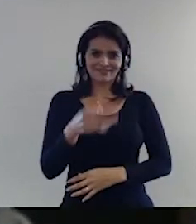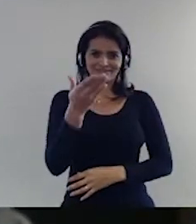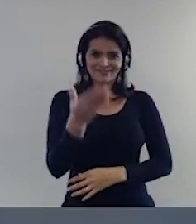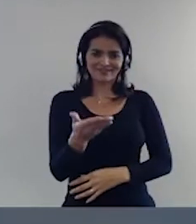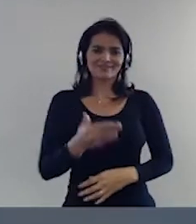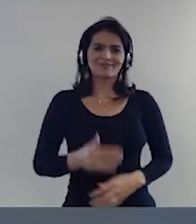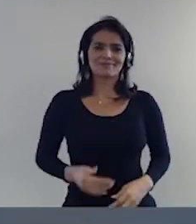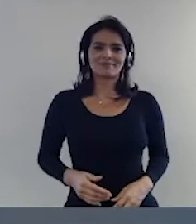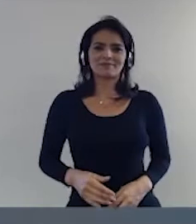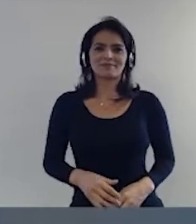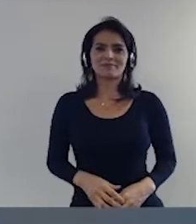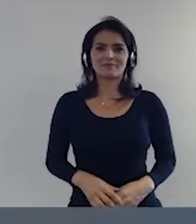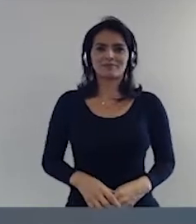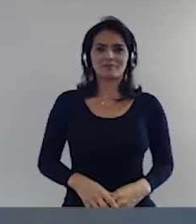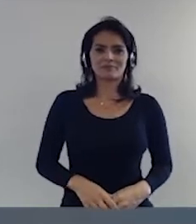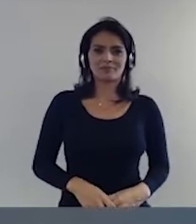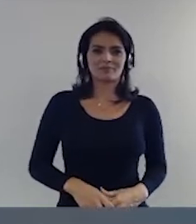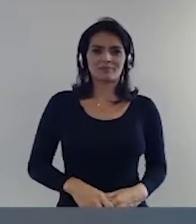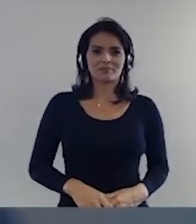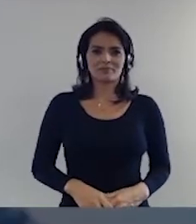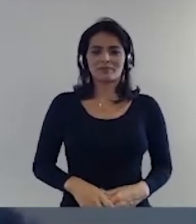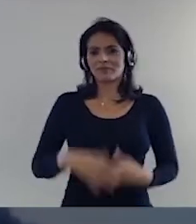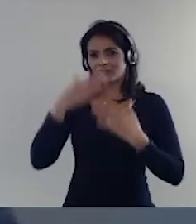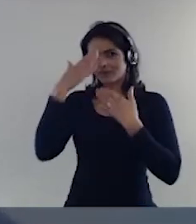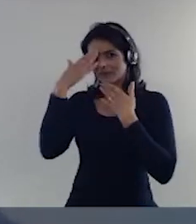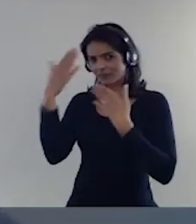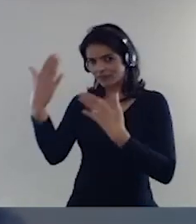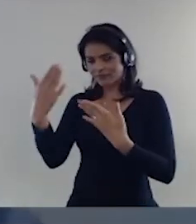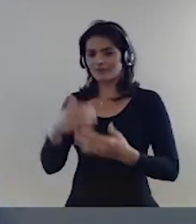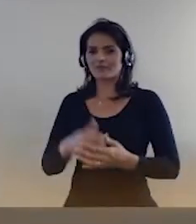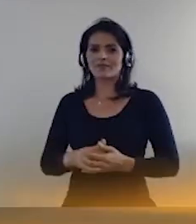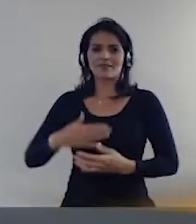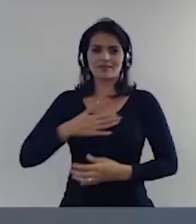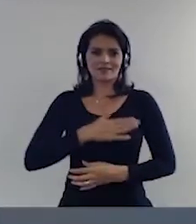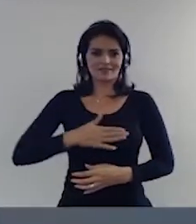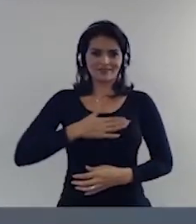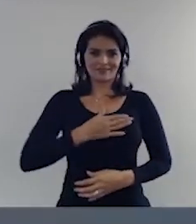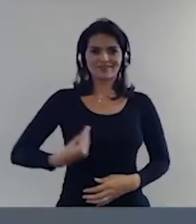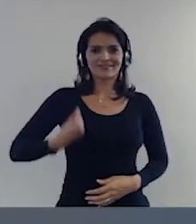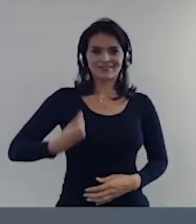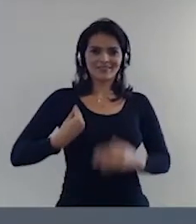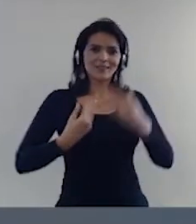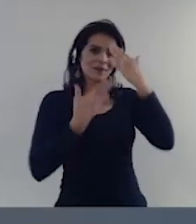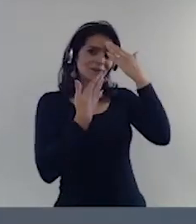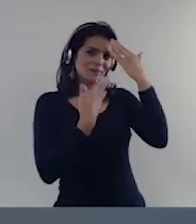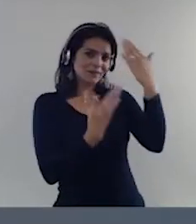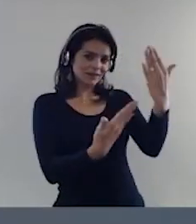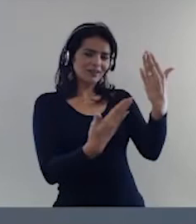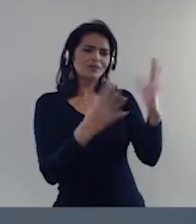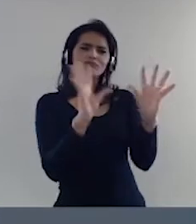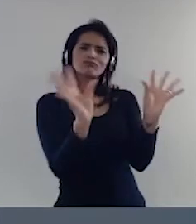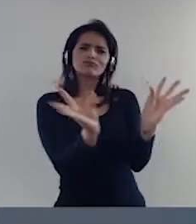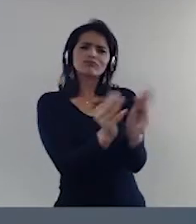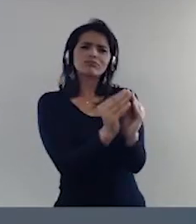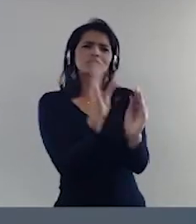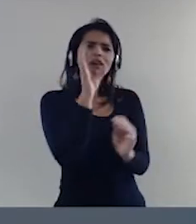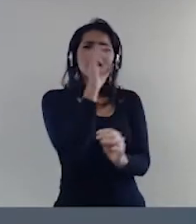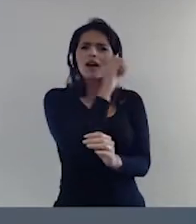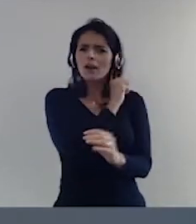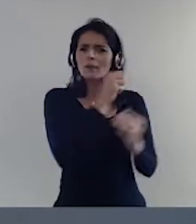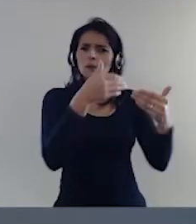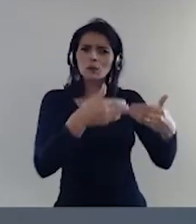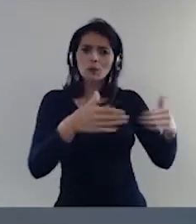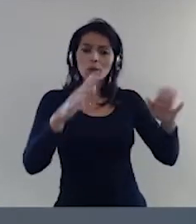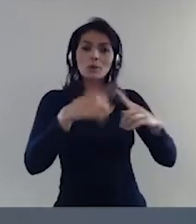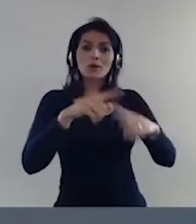bem. Agora sim, Gabriel, obrigado. Eu que agradeço, a satisfação é toda minha, agradeço. Serei breve aqui na introdução,